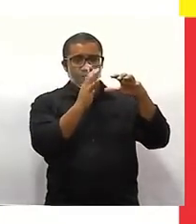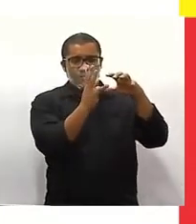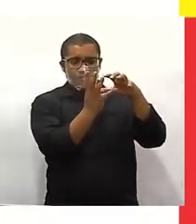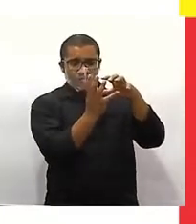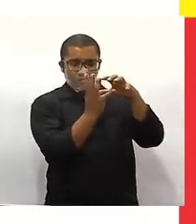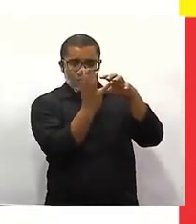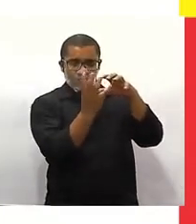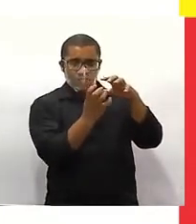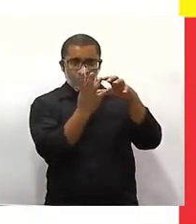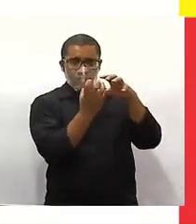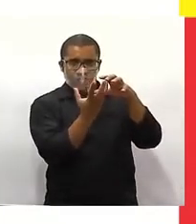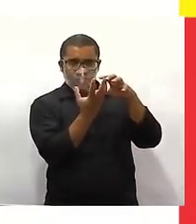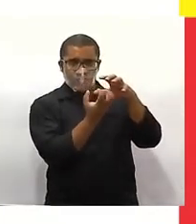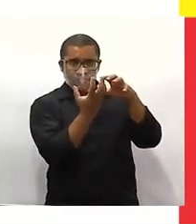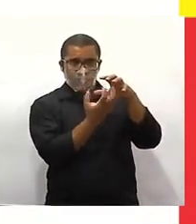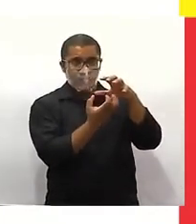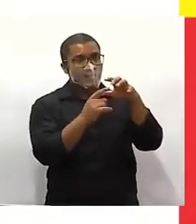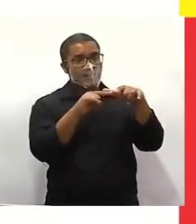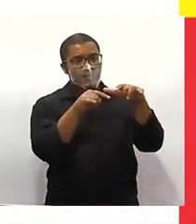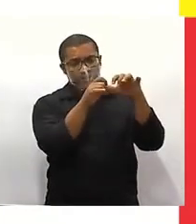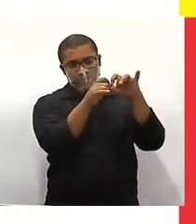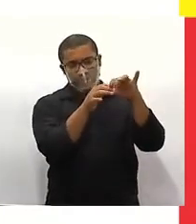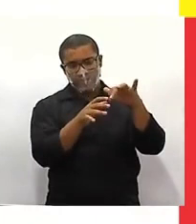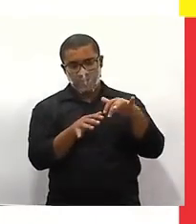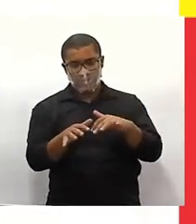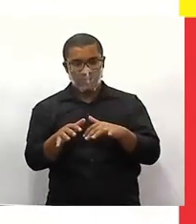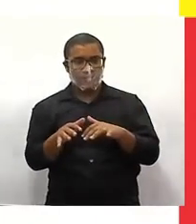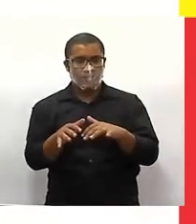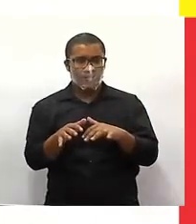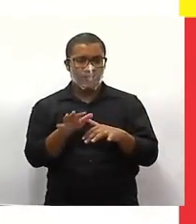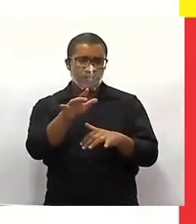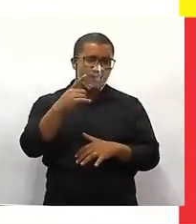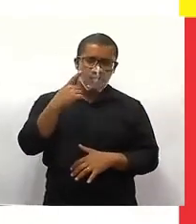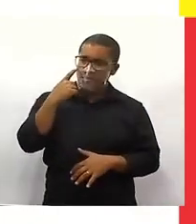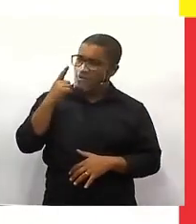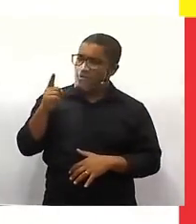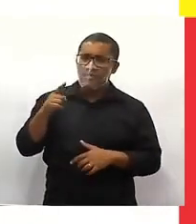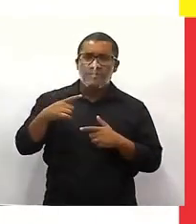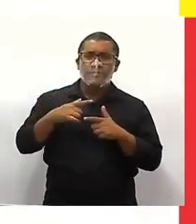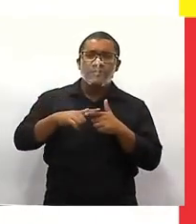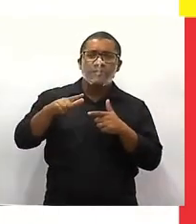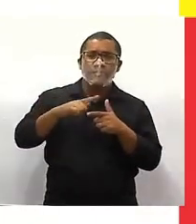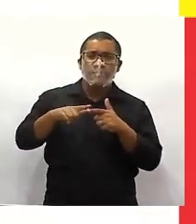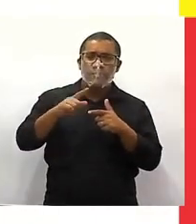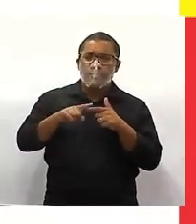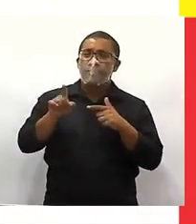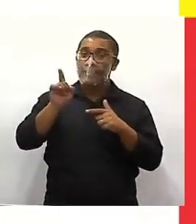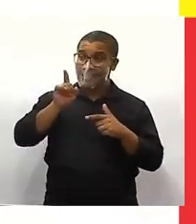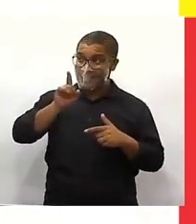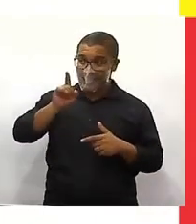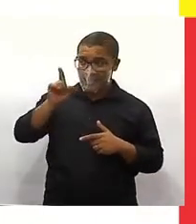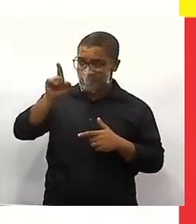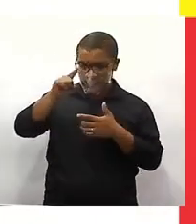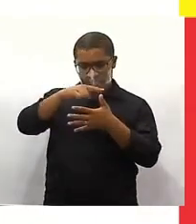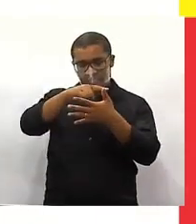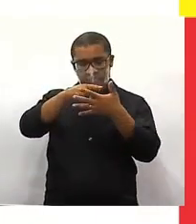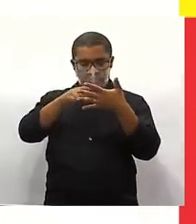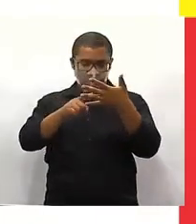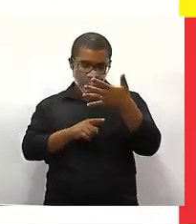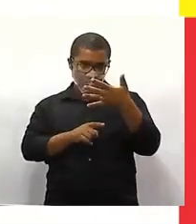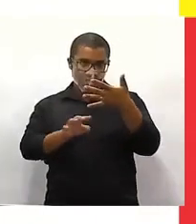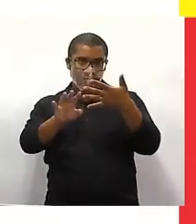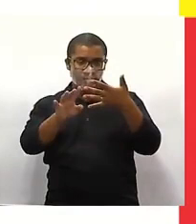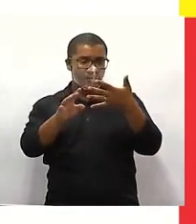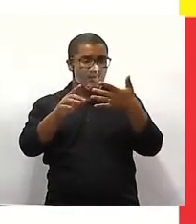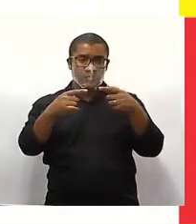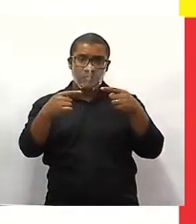está perguntando? Ele quer saber qual problema não são mencionados a seguir relacionados à queda